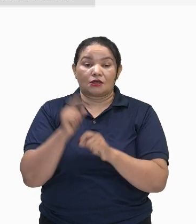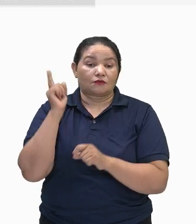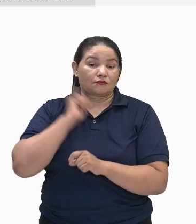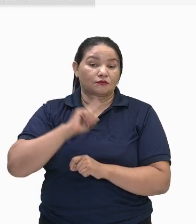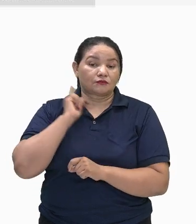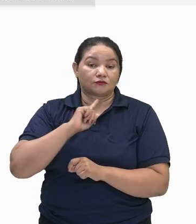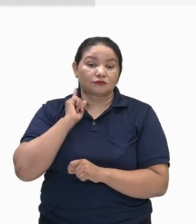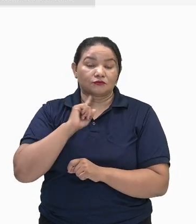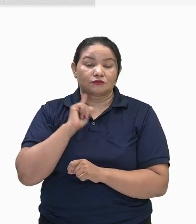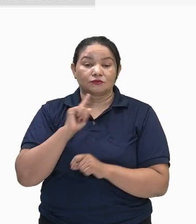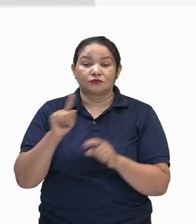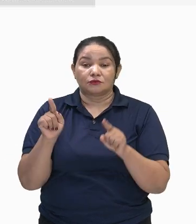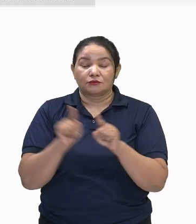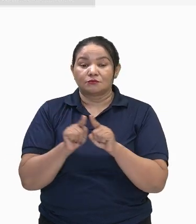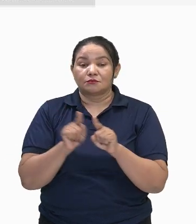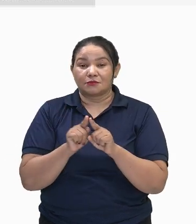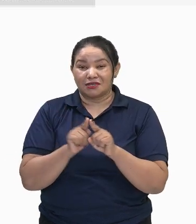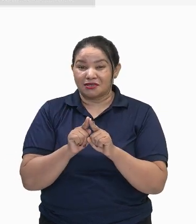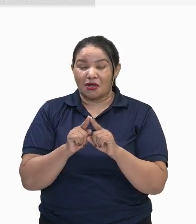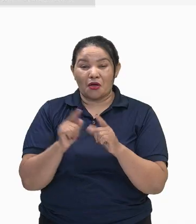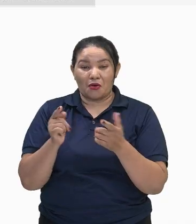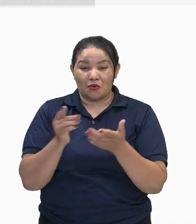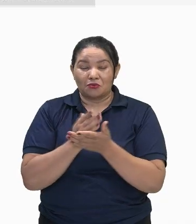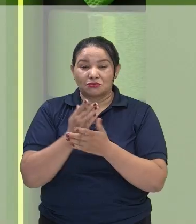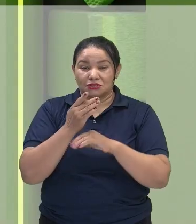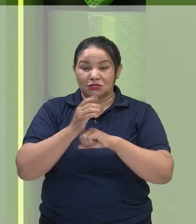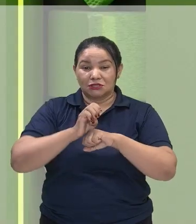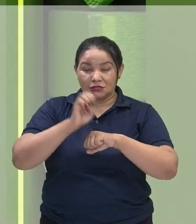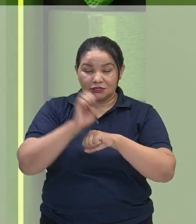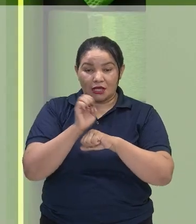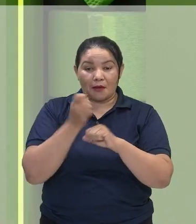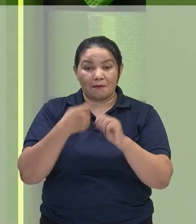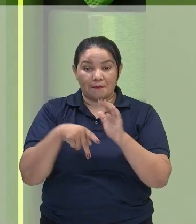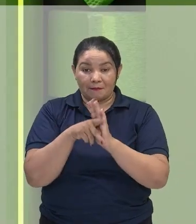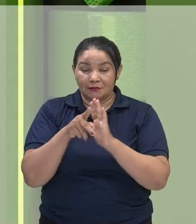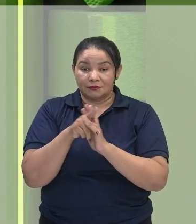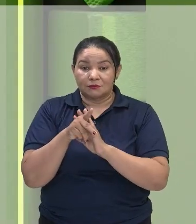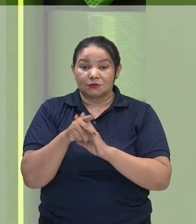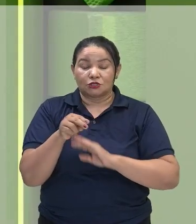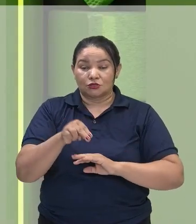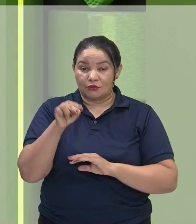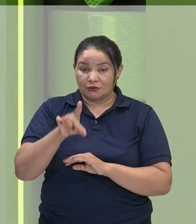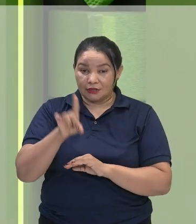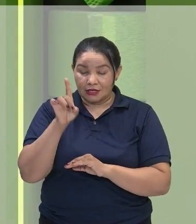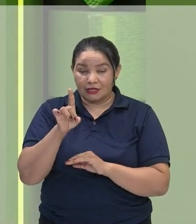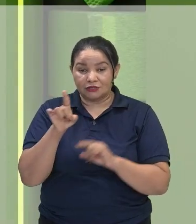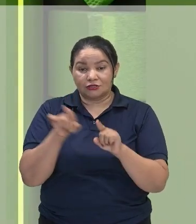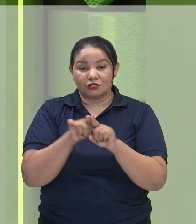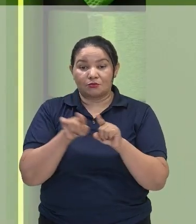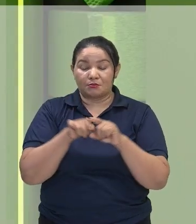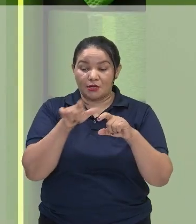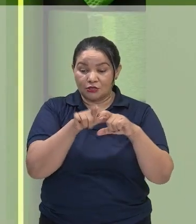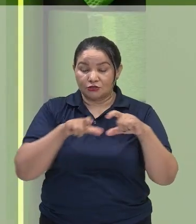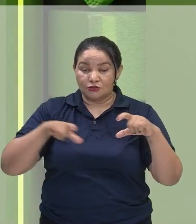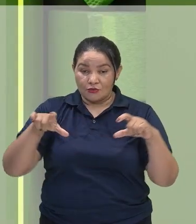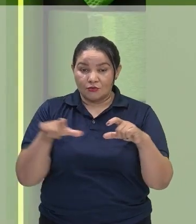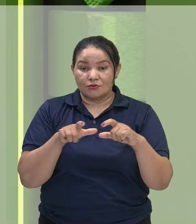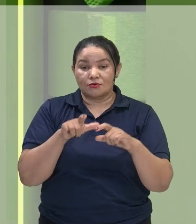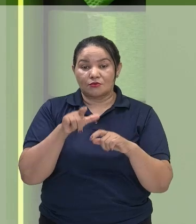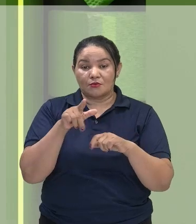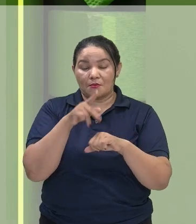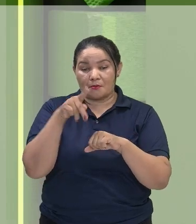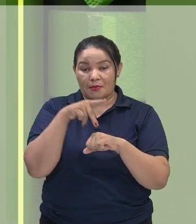Então ambos os estados aí fazem parte da região Nordeste, né, região litorânea do nosso país. É um local que